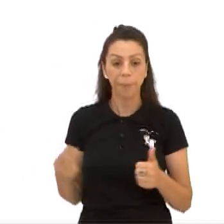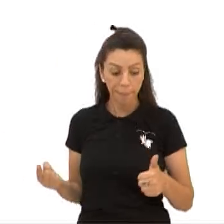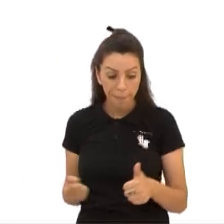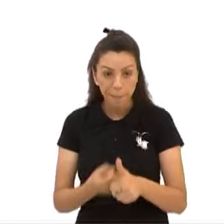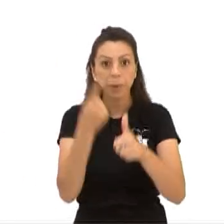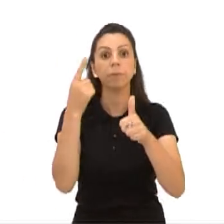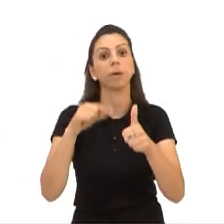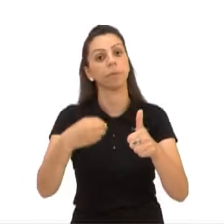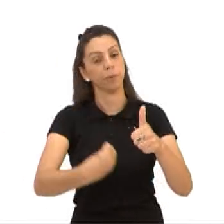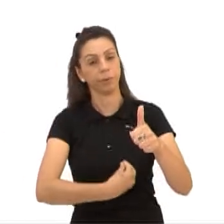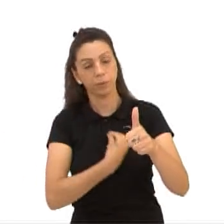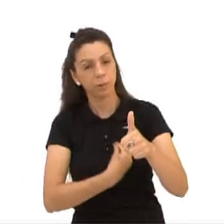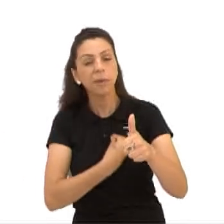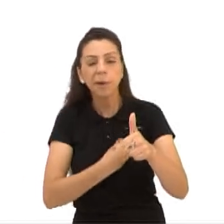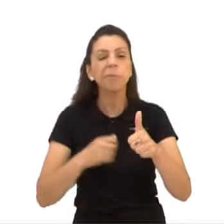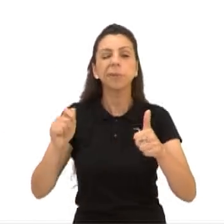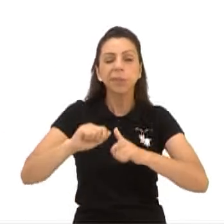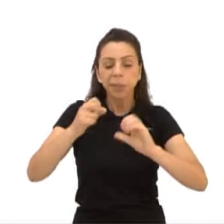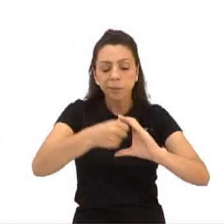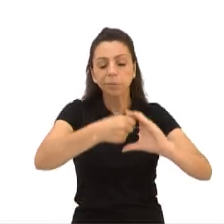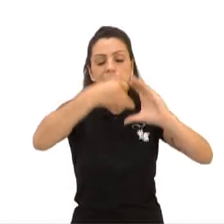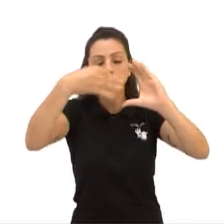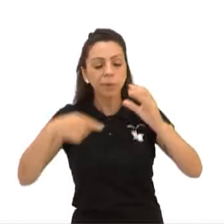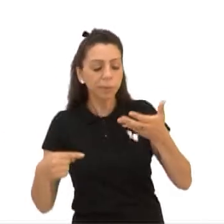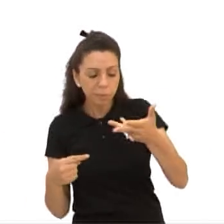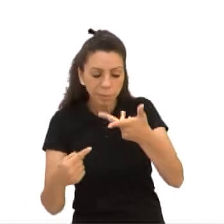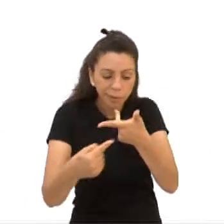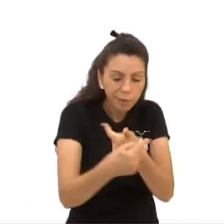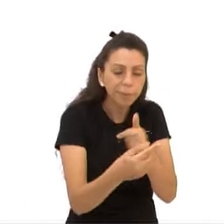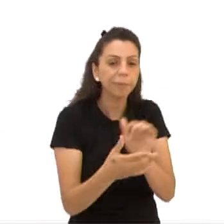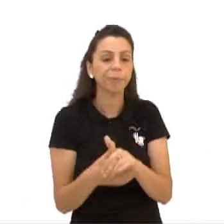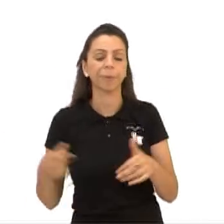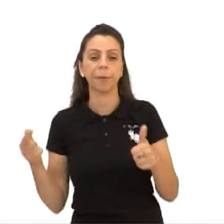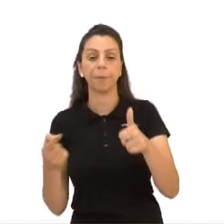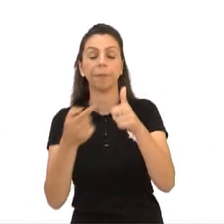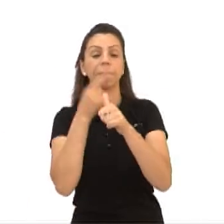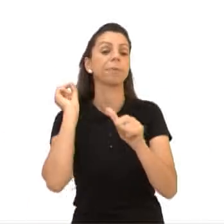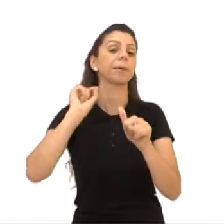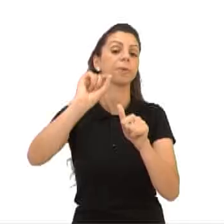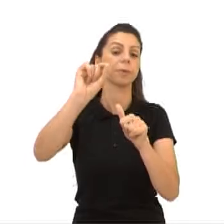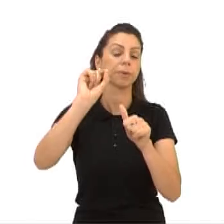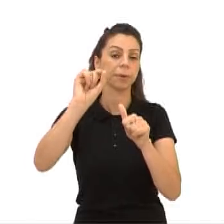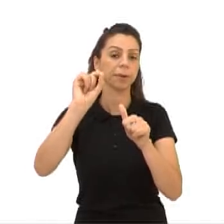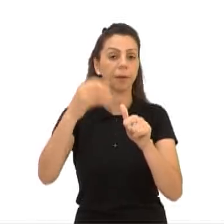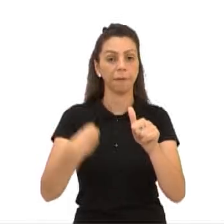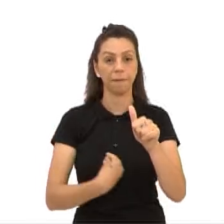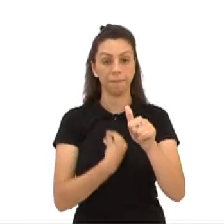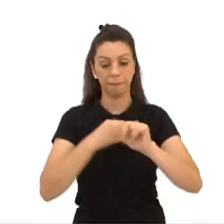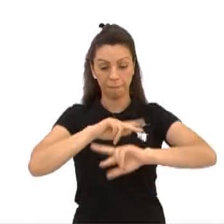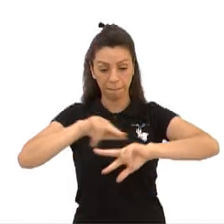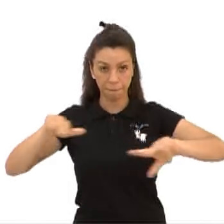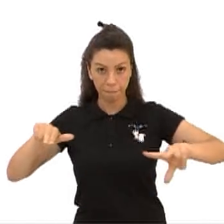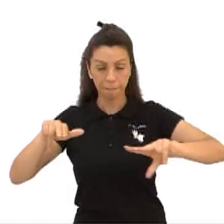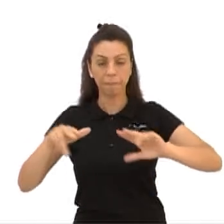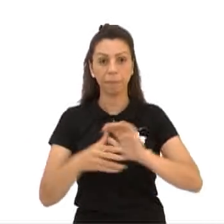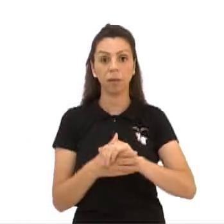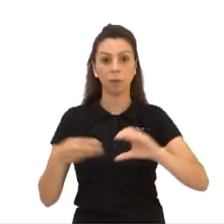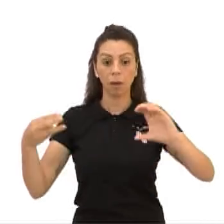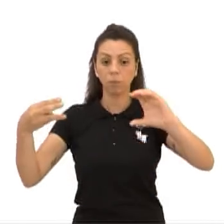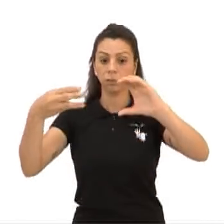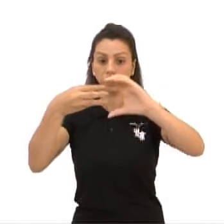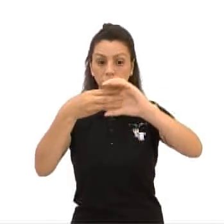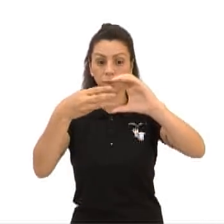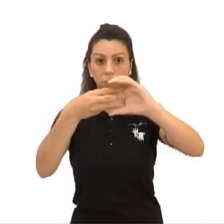considerado ser vivo, a gente precisa de algumas características. Primeiro, a gente vai precisar, um ser vivo, ele precisa ser constituído por